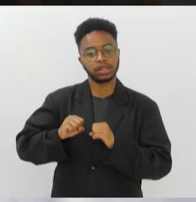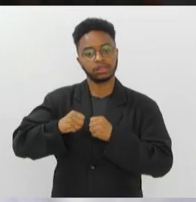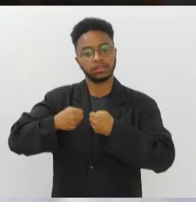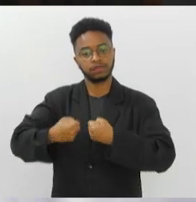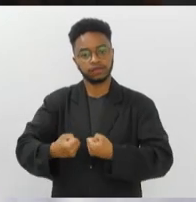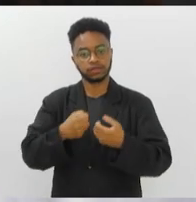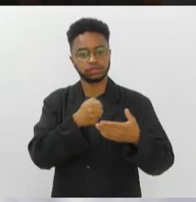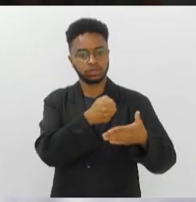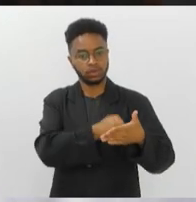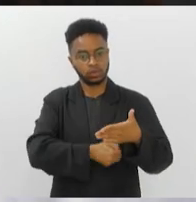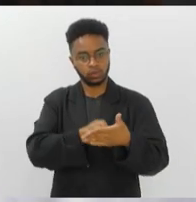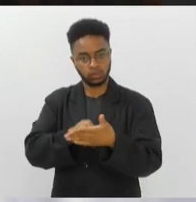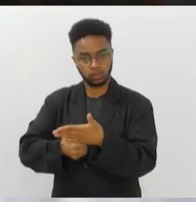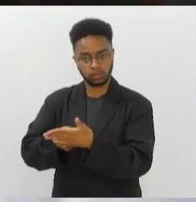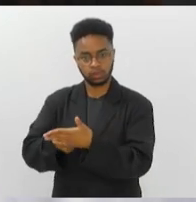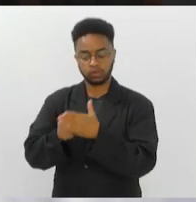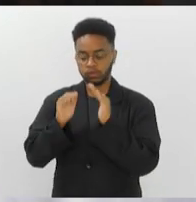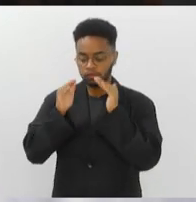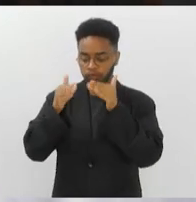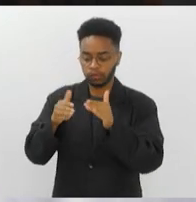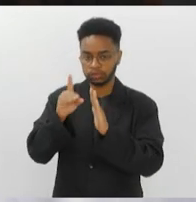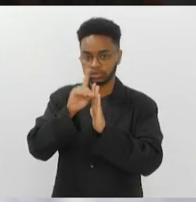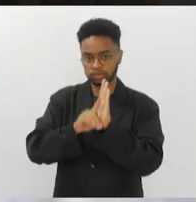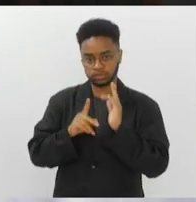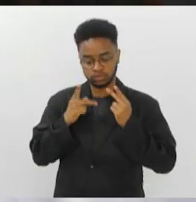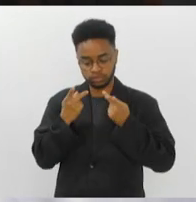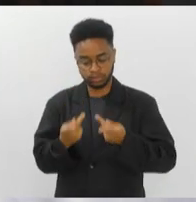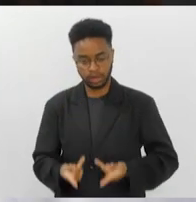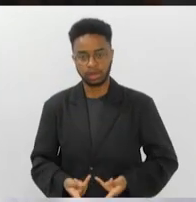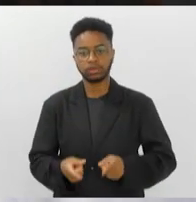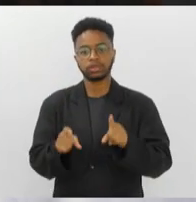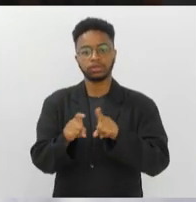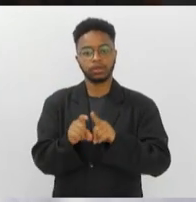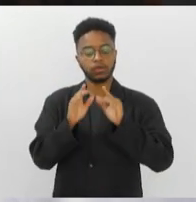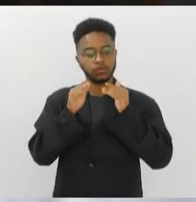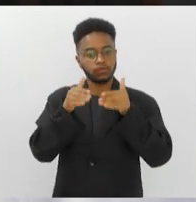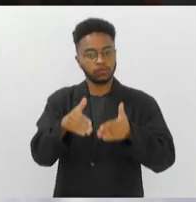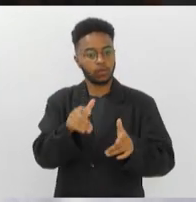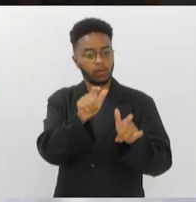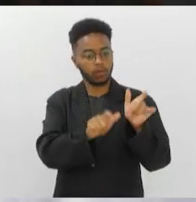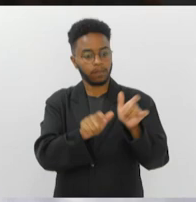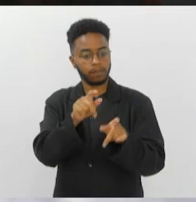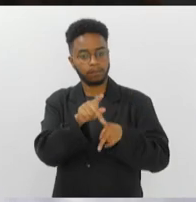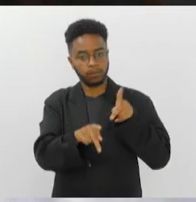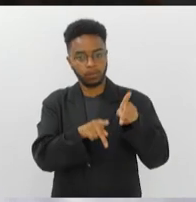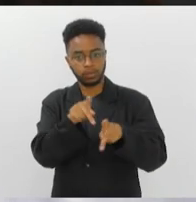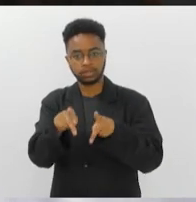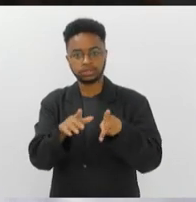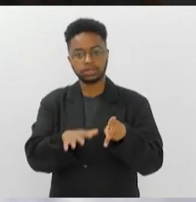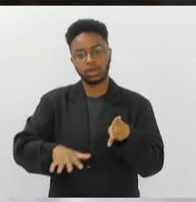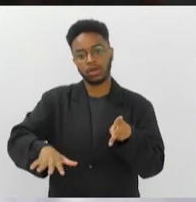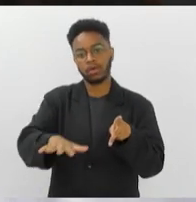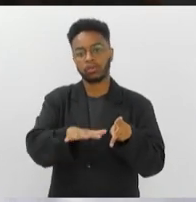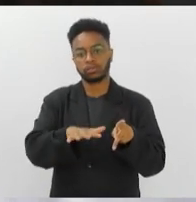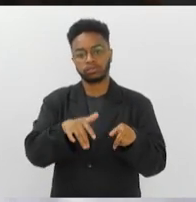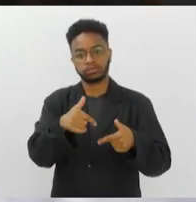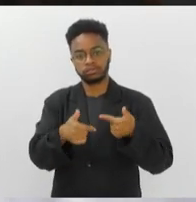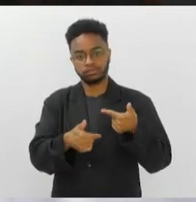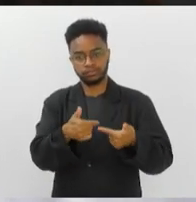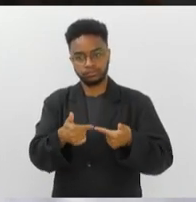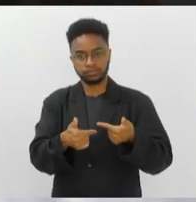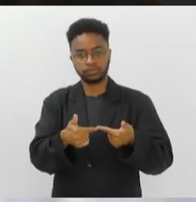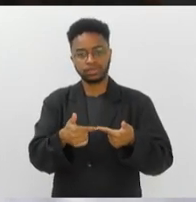luta pelos direitos humanos, pelos direitos da população que está nos territórios